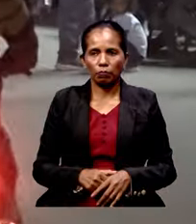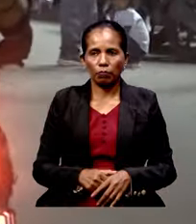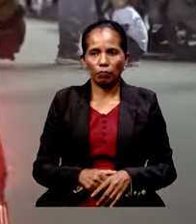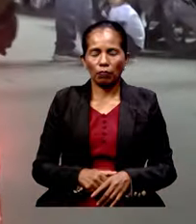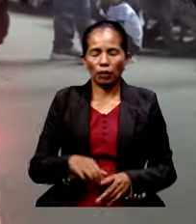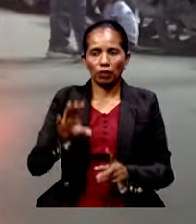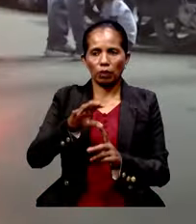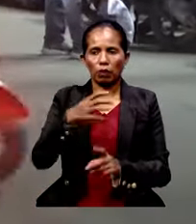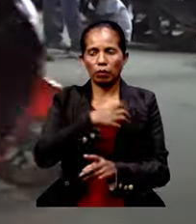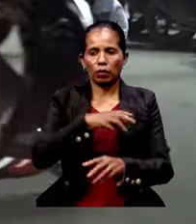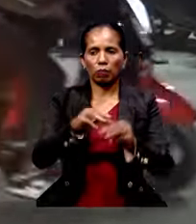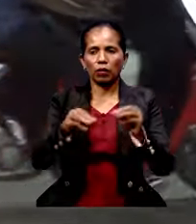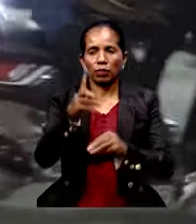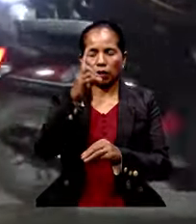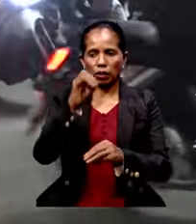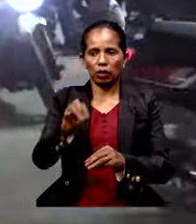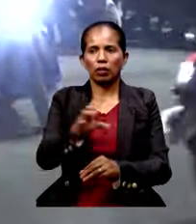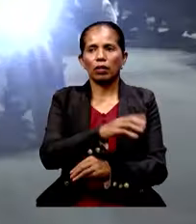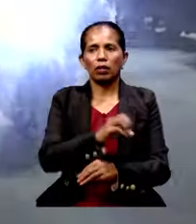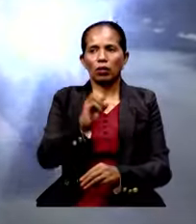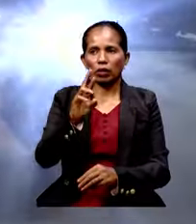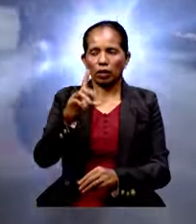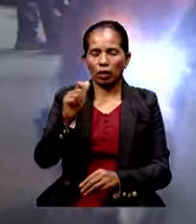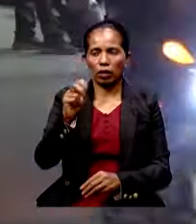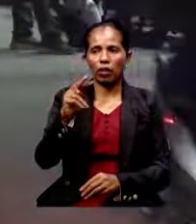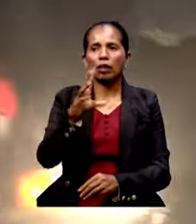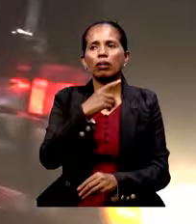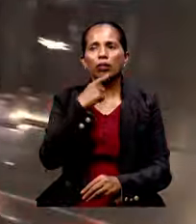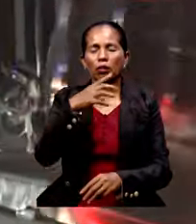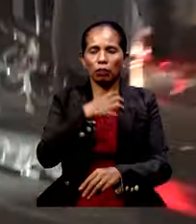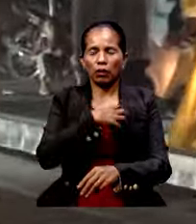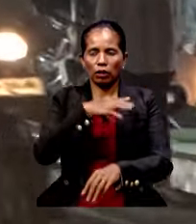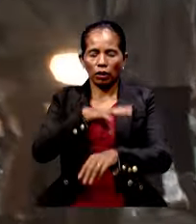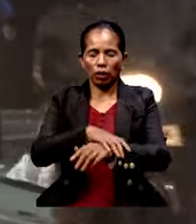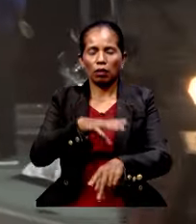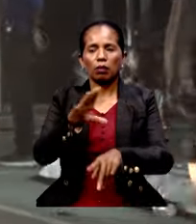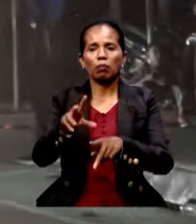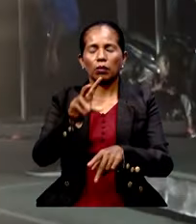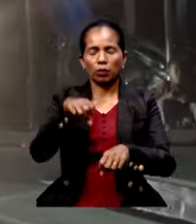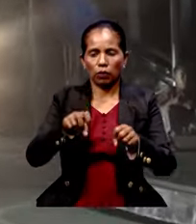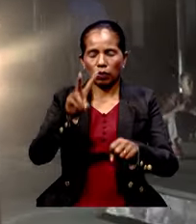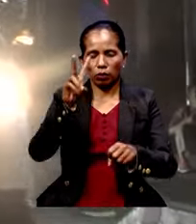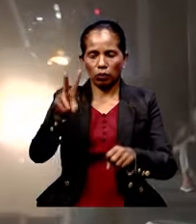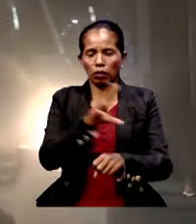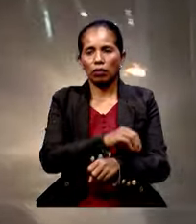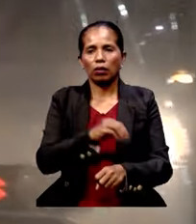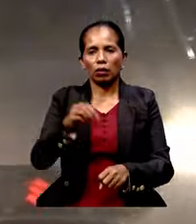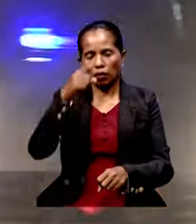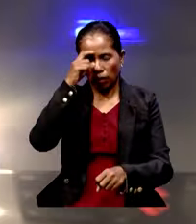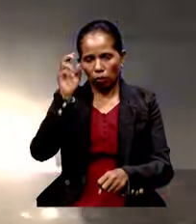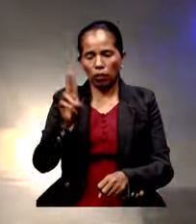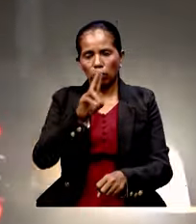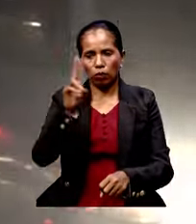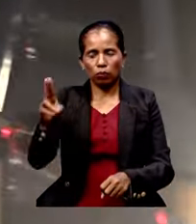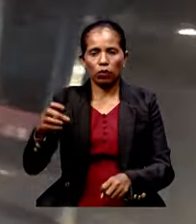Comandante Pentel Município Dili, Superintendente Chefe Orlando Gomes Ateten, Polícia prende motorizada rua e a celebração Missa Kalang Natal Tinangne, tamba usa cano